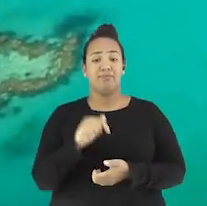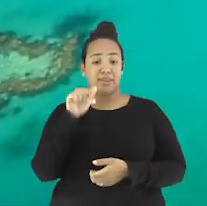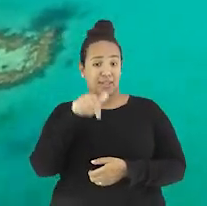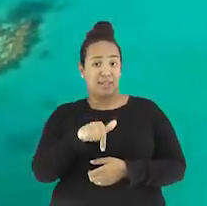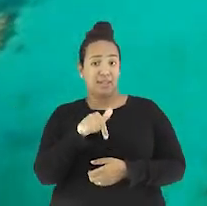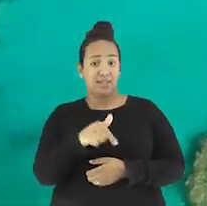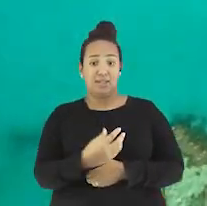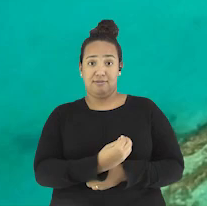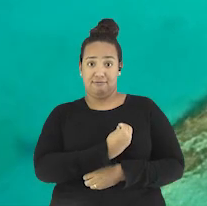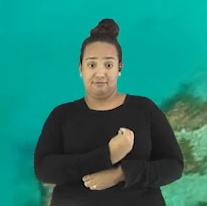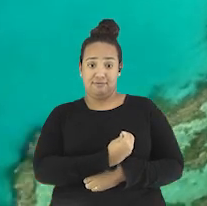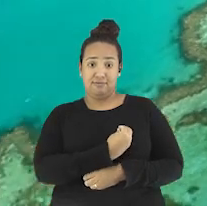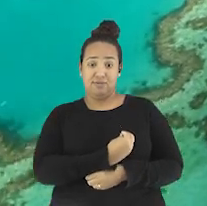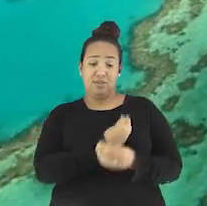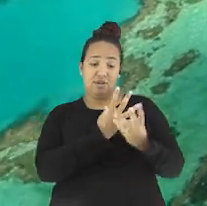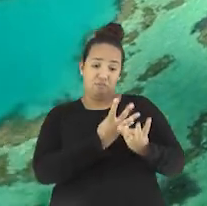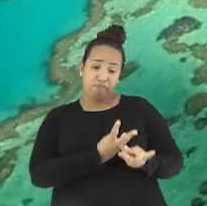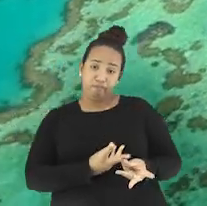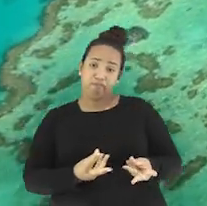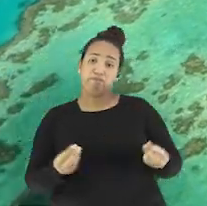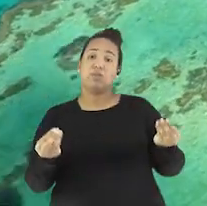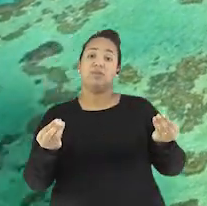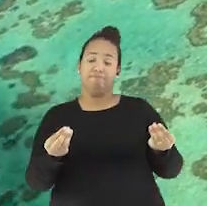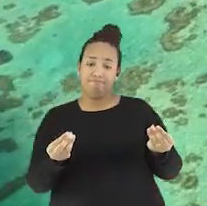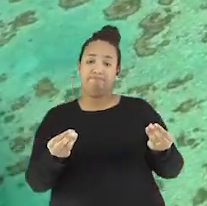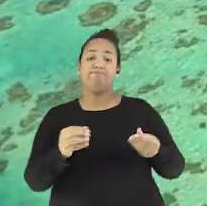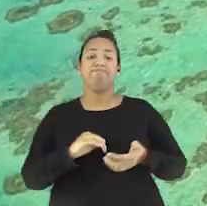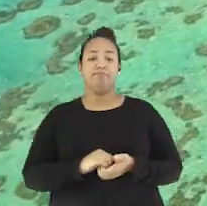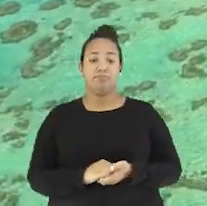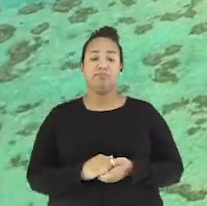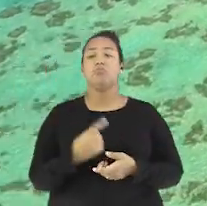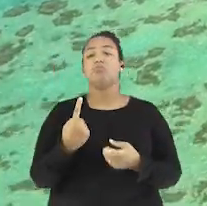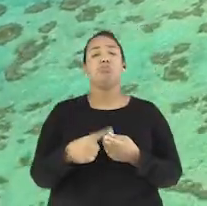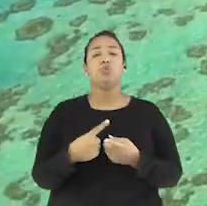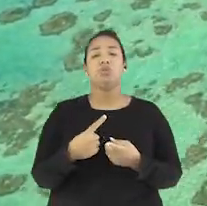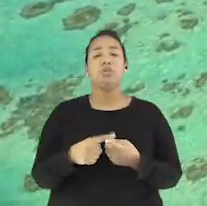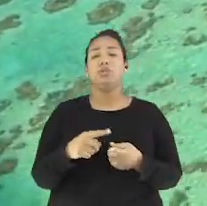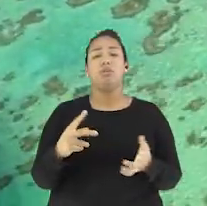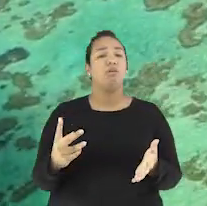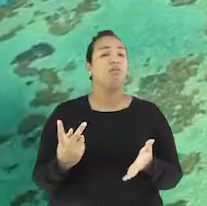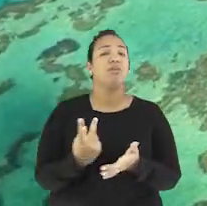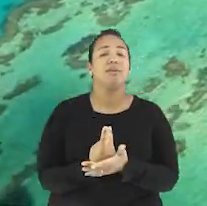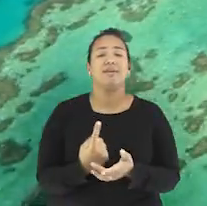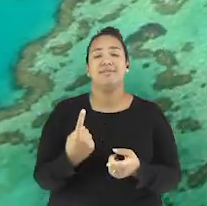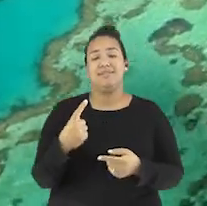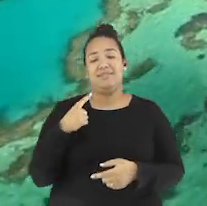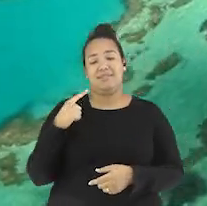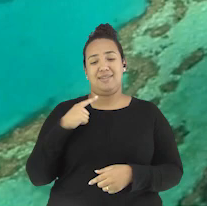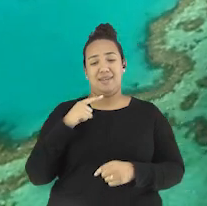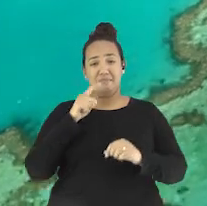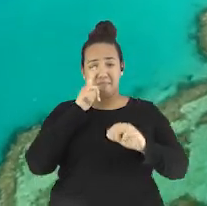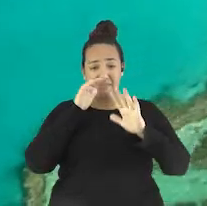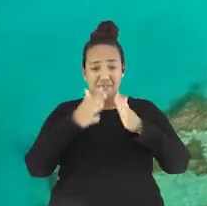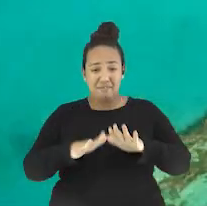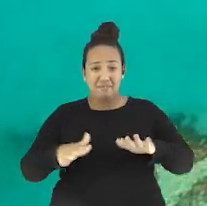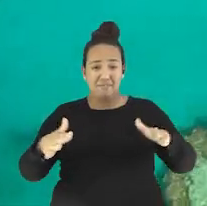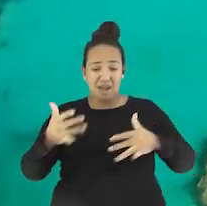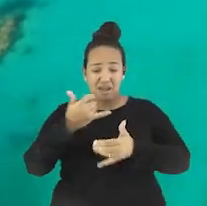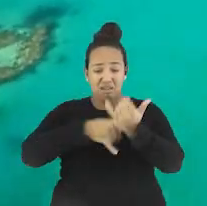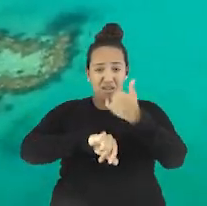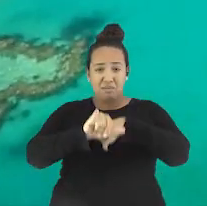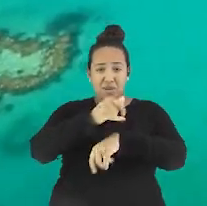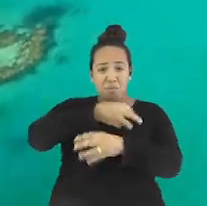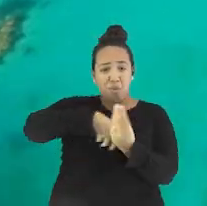e, consequentemente, a biodiversidade do local, que é provocado principalmente pela poluição dos mares com produtos